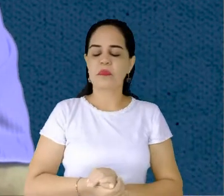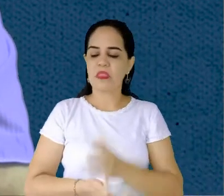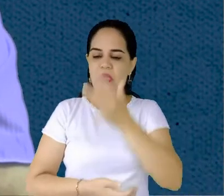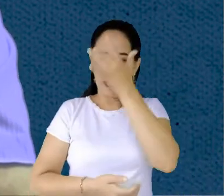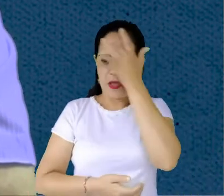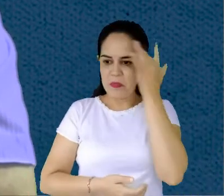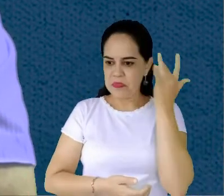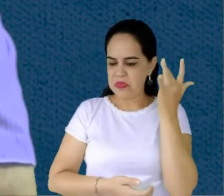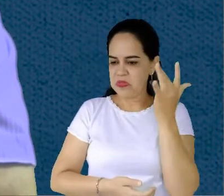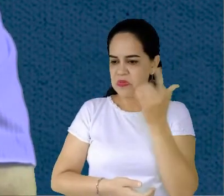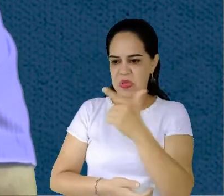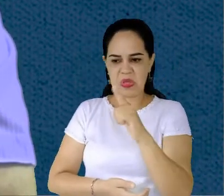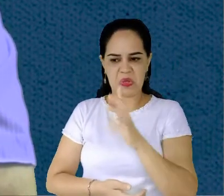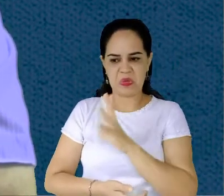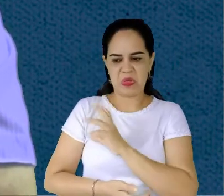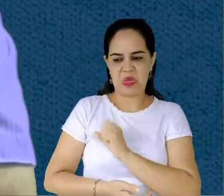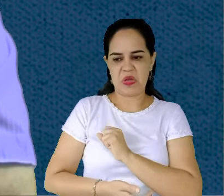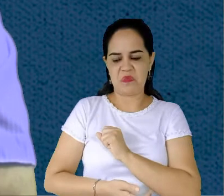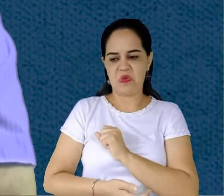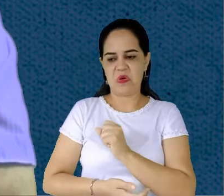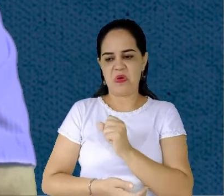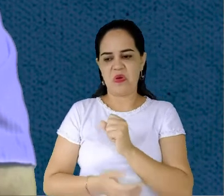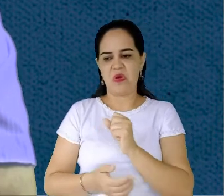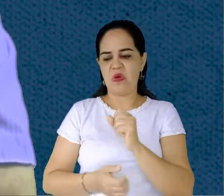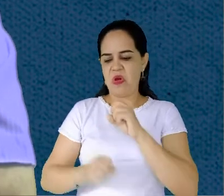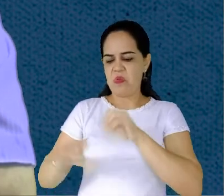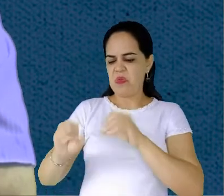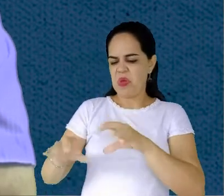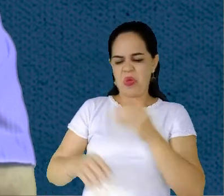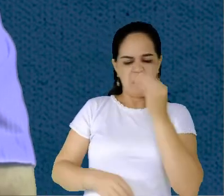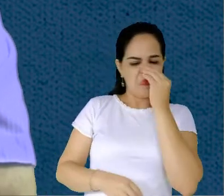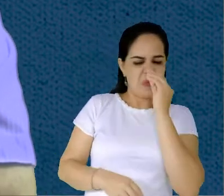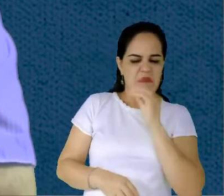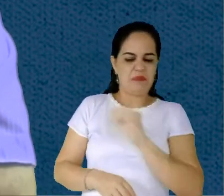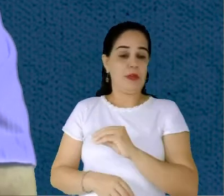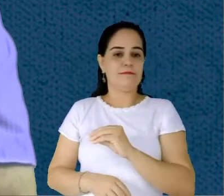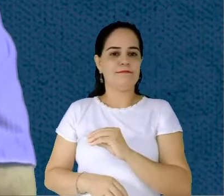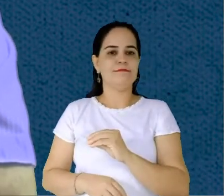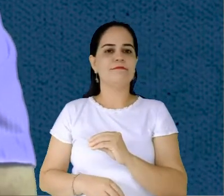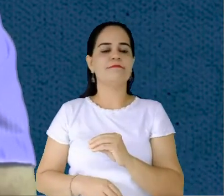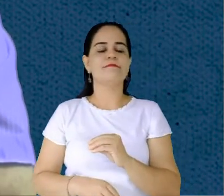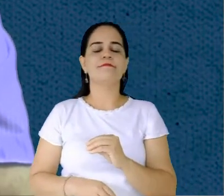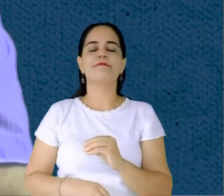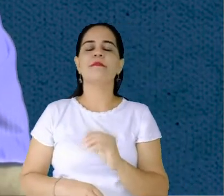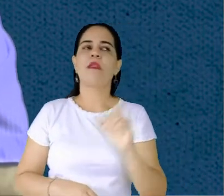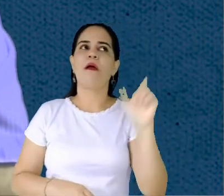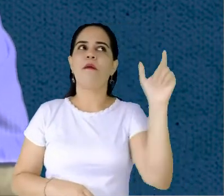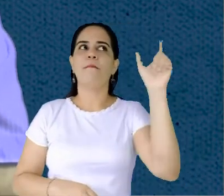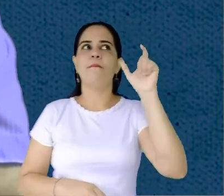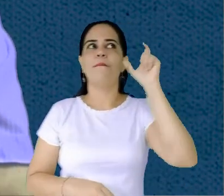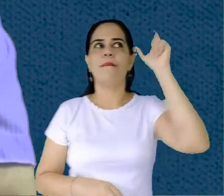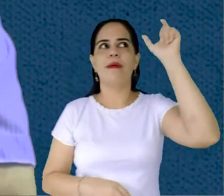Quem não me ama, não guarda minha palavra, e a palavra que escutais